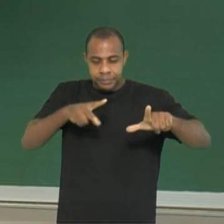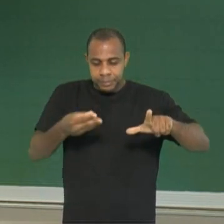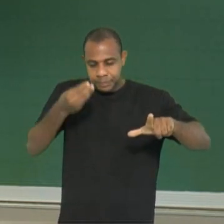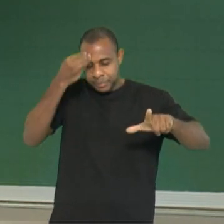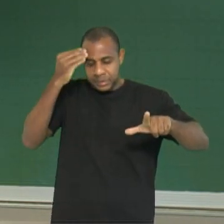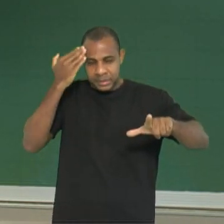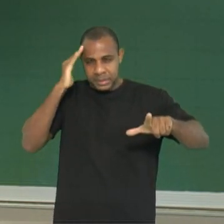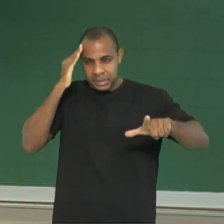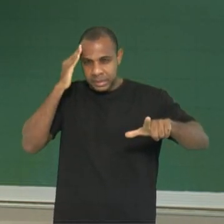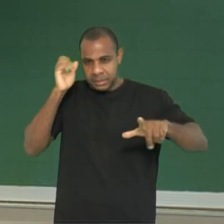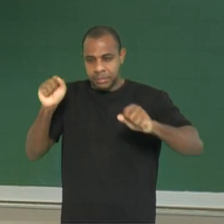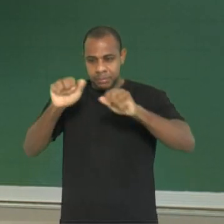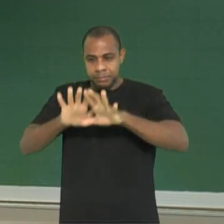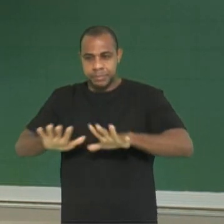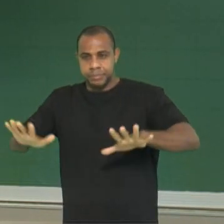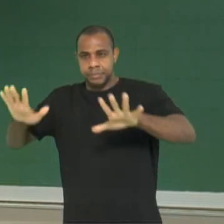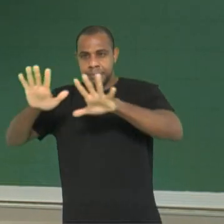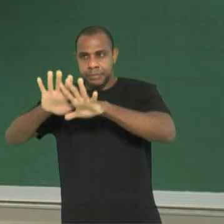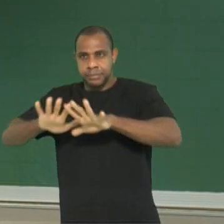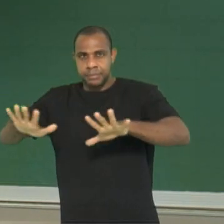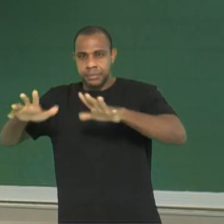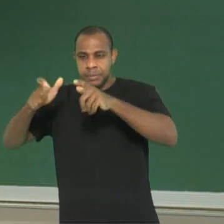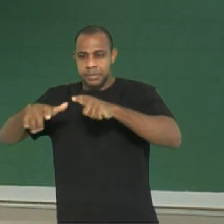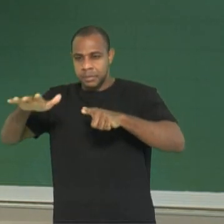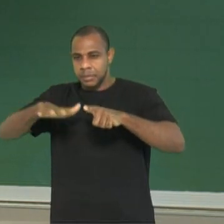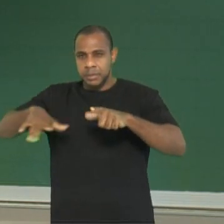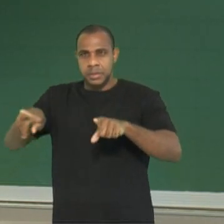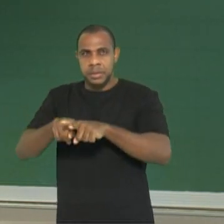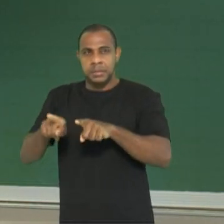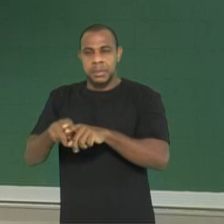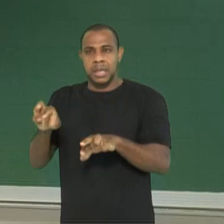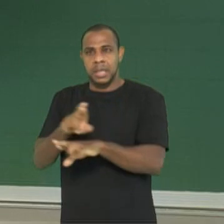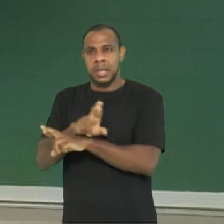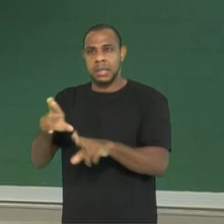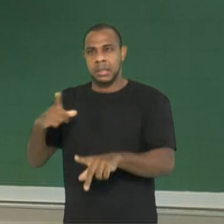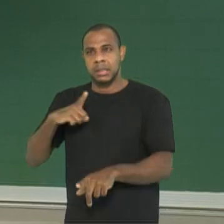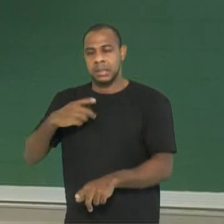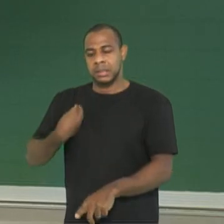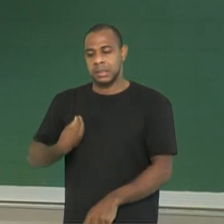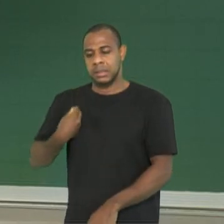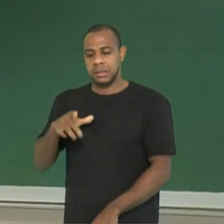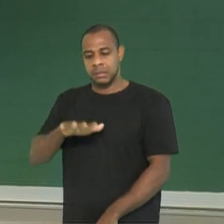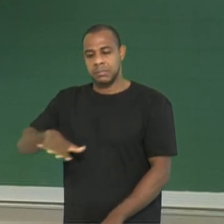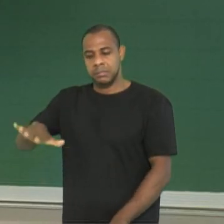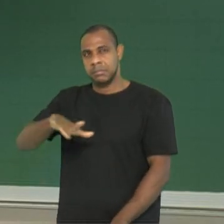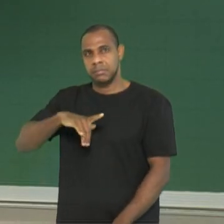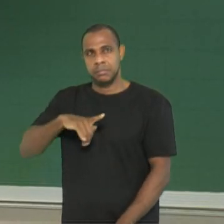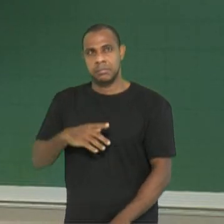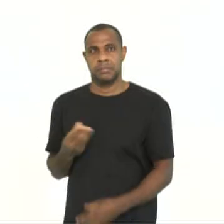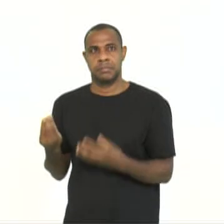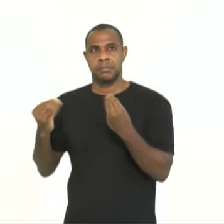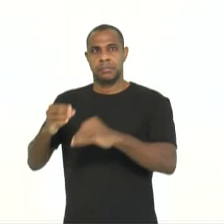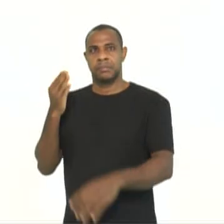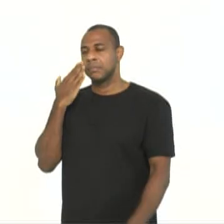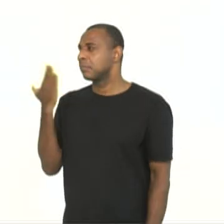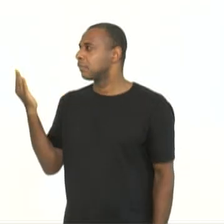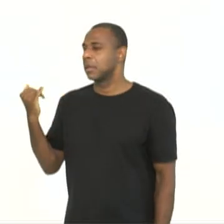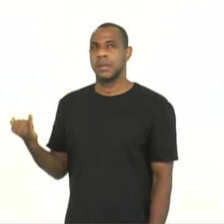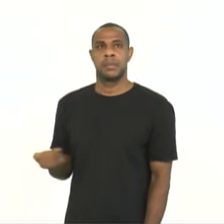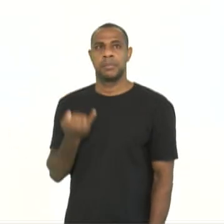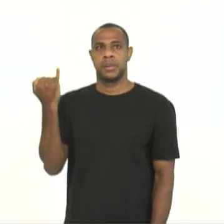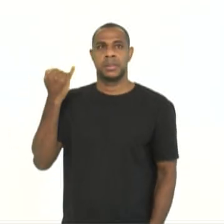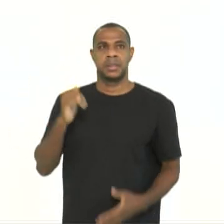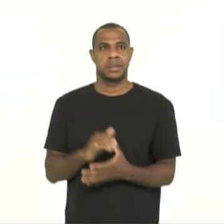a construção do espaço geográfico e as relações existentes naquele meio, que é exatamente o que eu coloco aqui, ó, a importância da